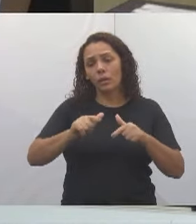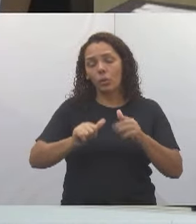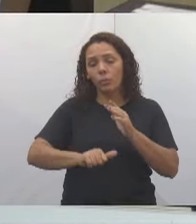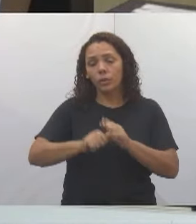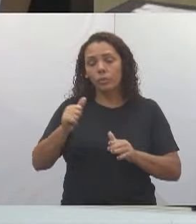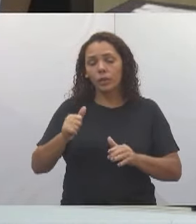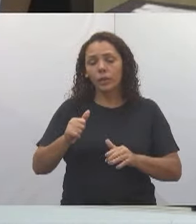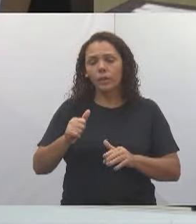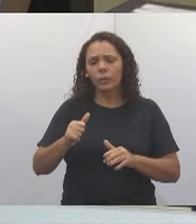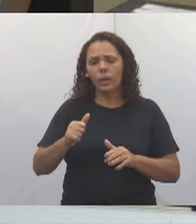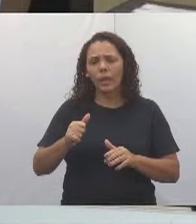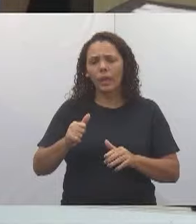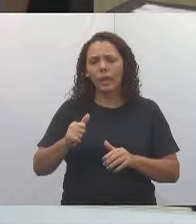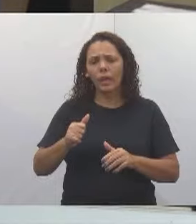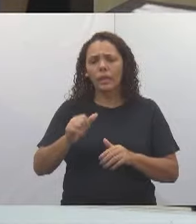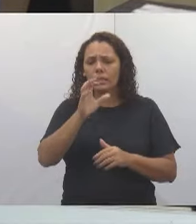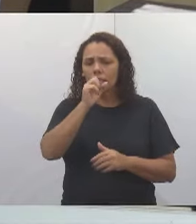vacinação de